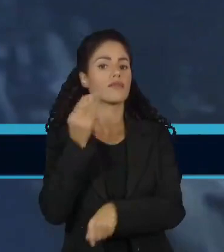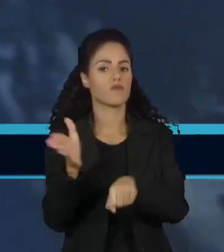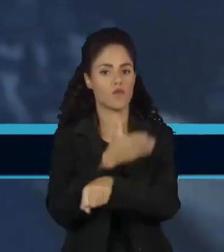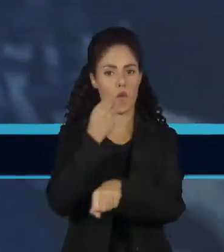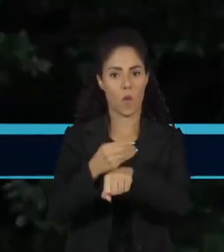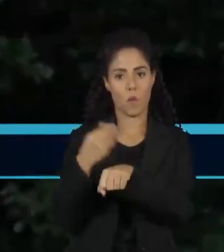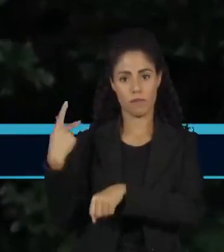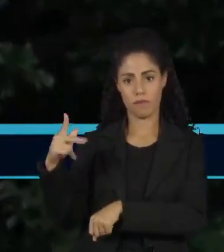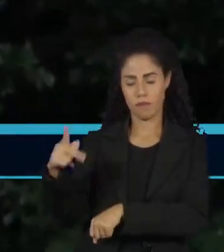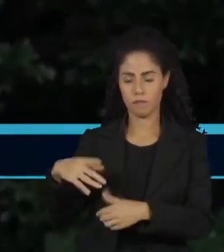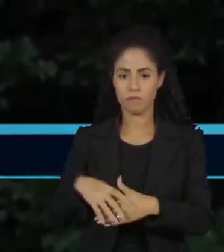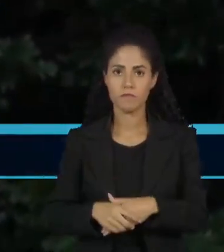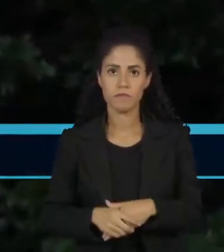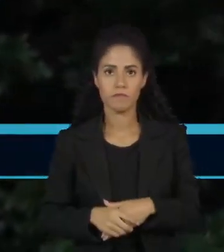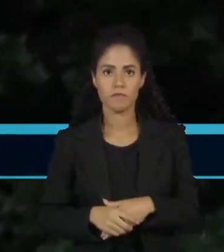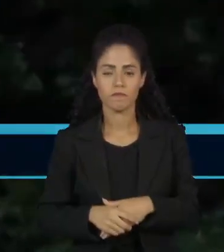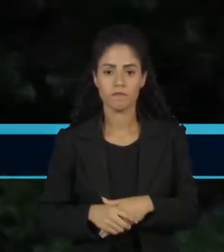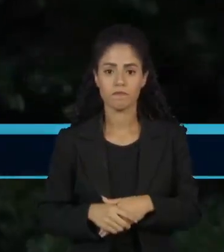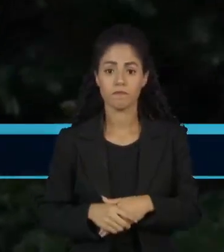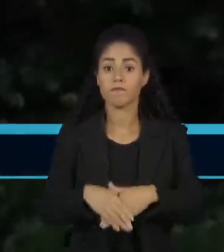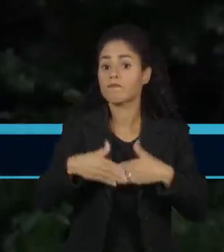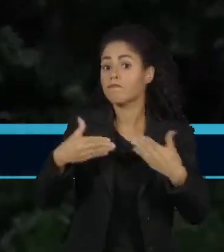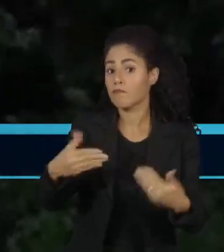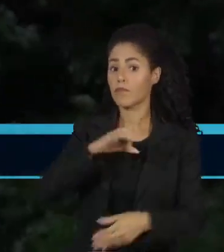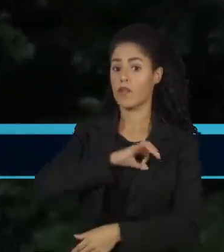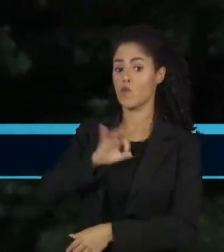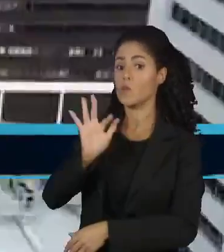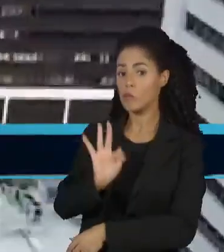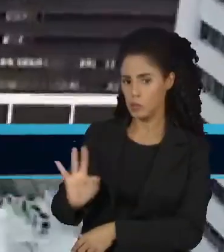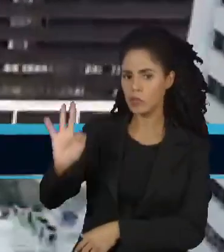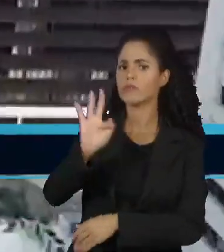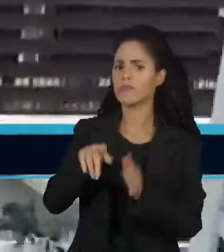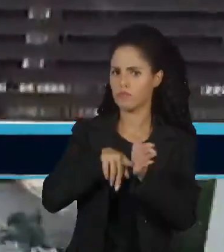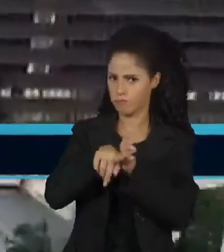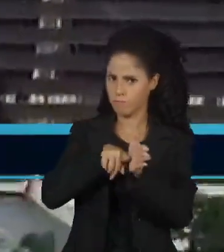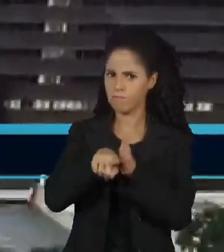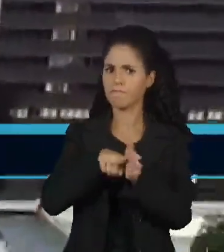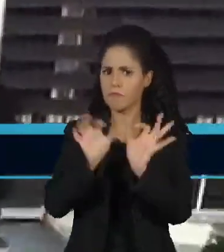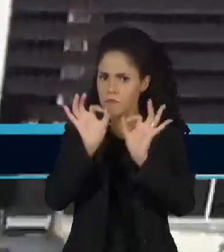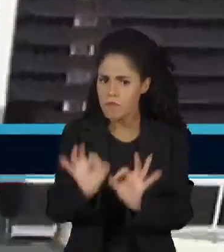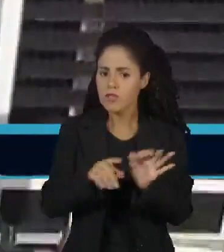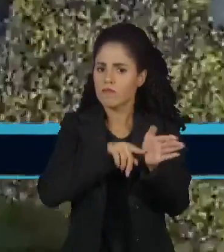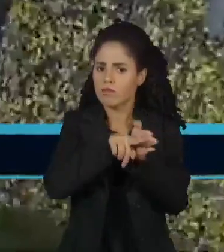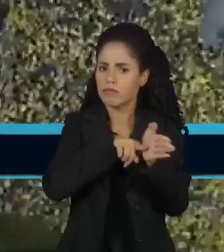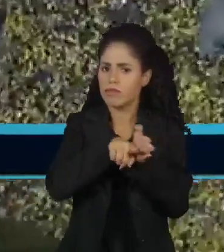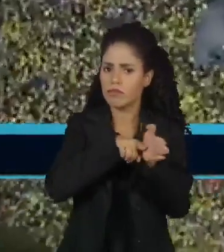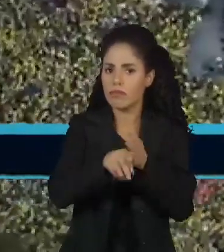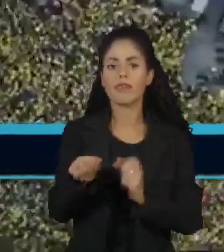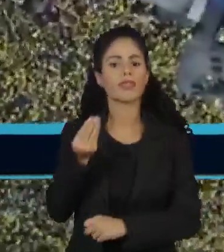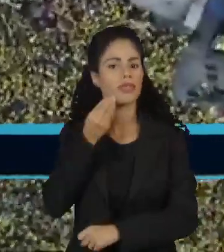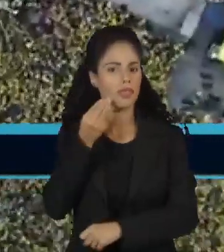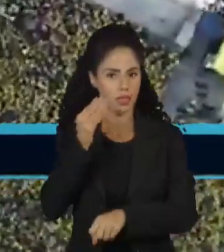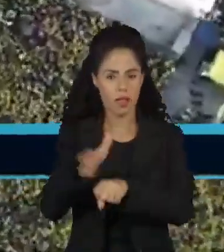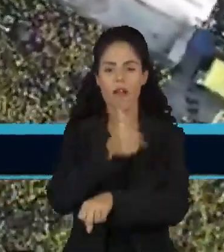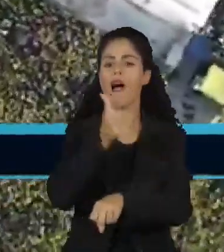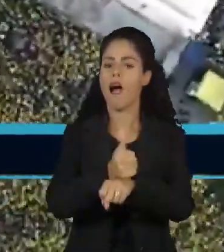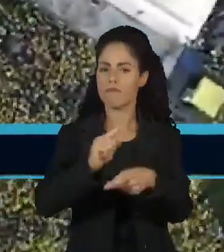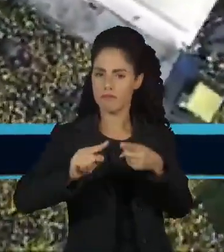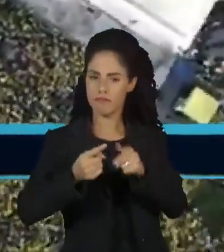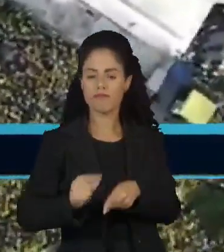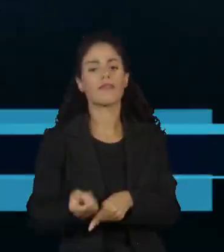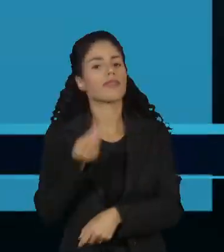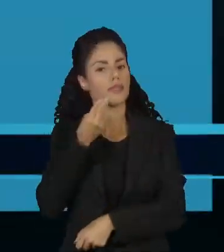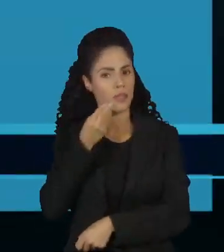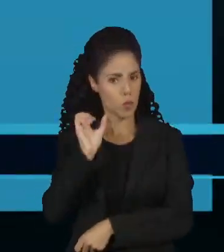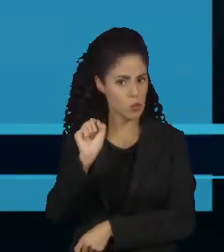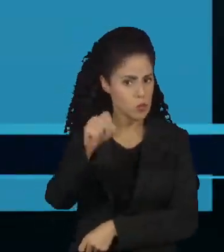Estado. De acordo com a Polícia Federal, a fala reforçou a linha de investigação de que houve uma trama de tentativa de golpe de